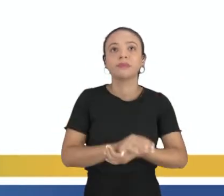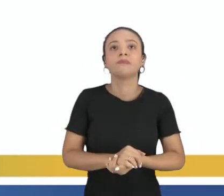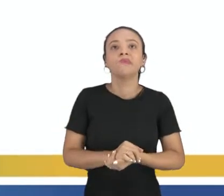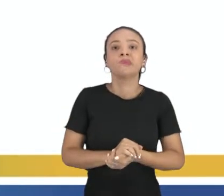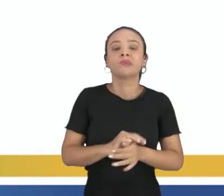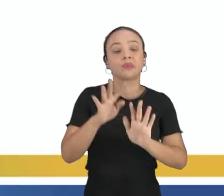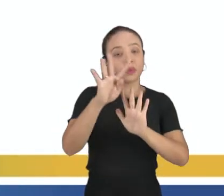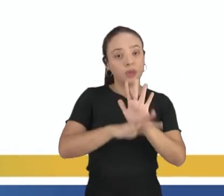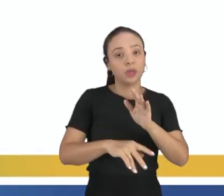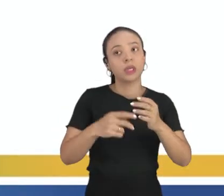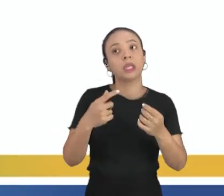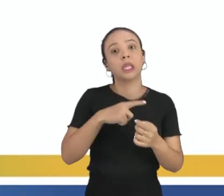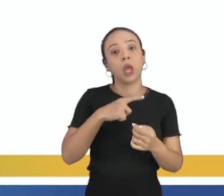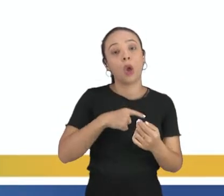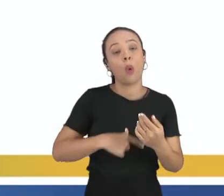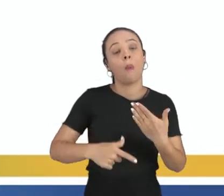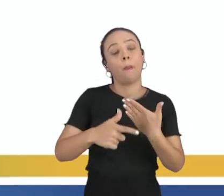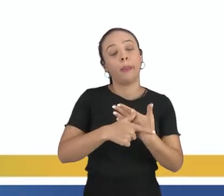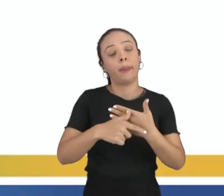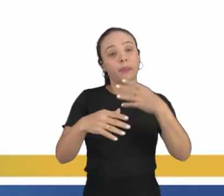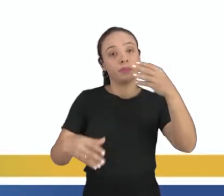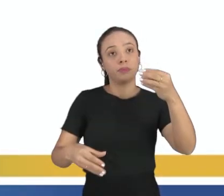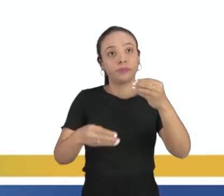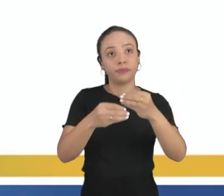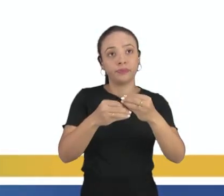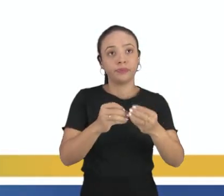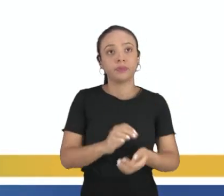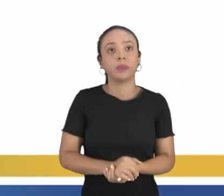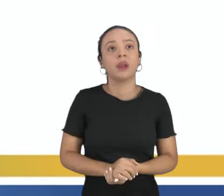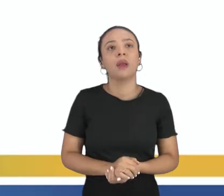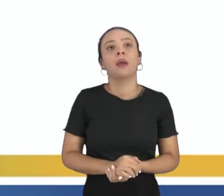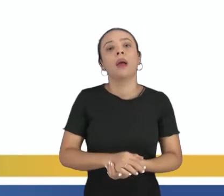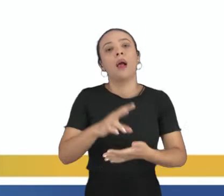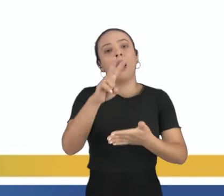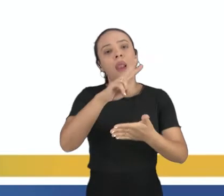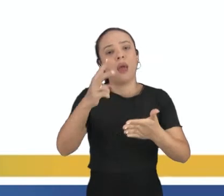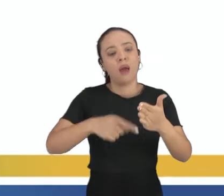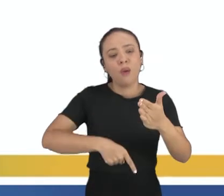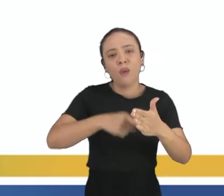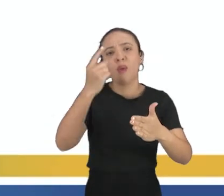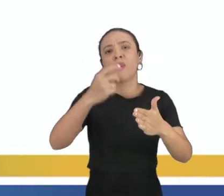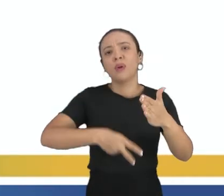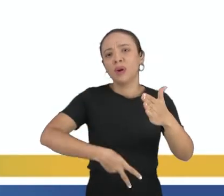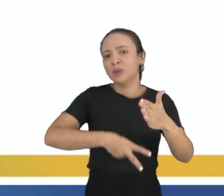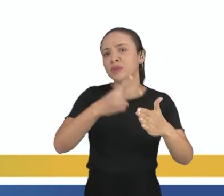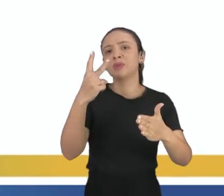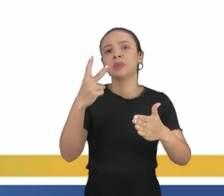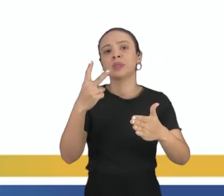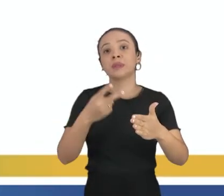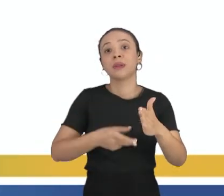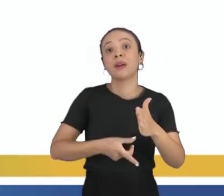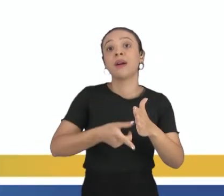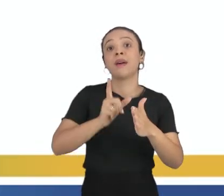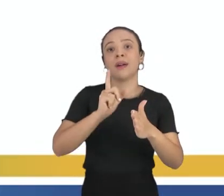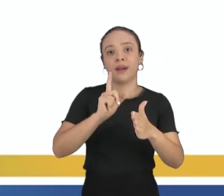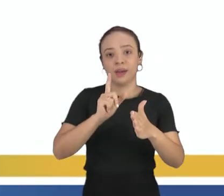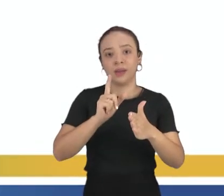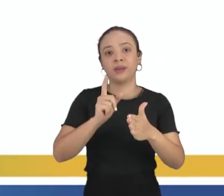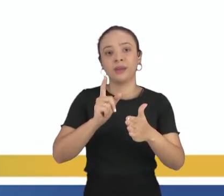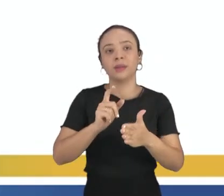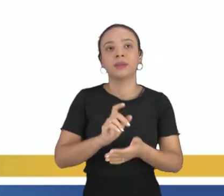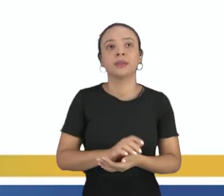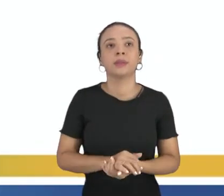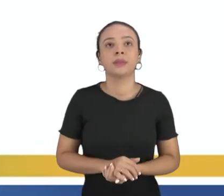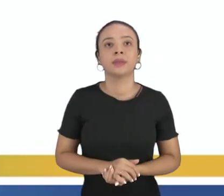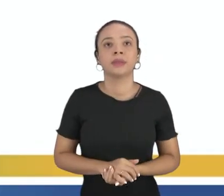será resenhado. De preferência, faça 2 ou 3 leituras prévias. Olha aí, leituras prévias. Significa que